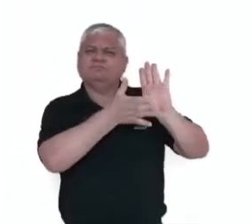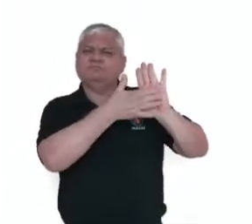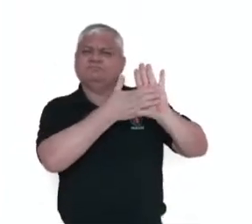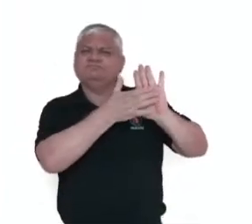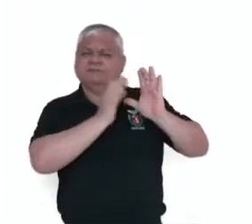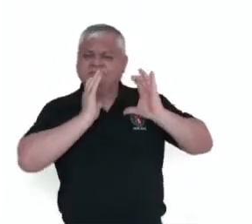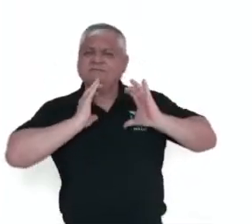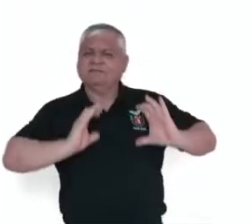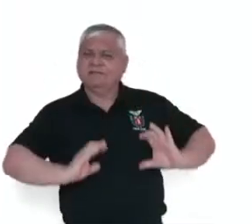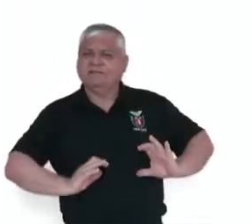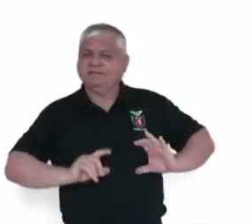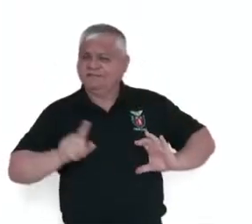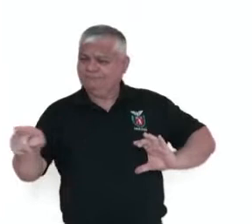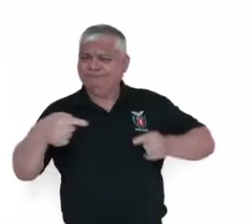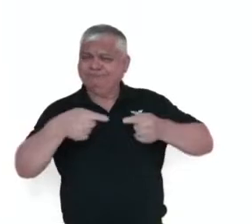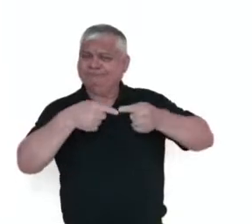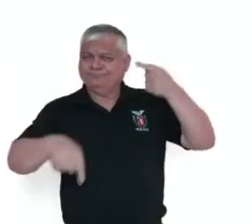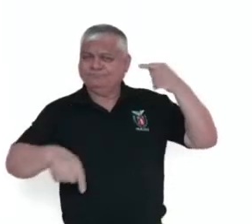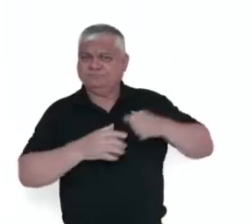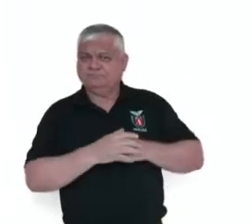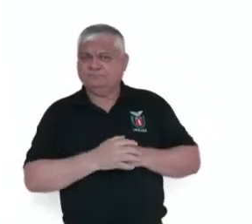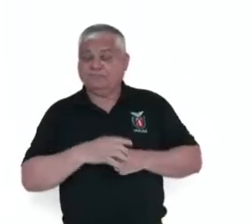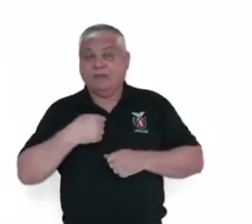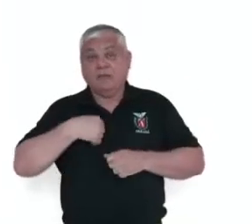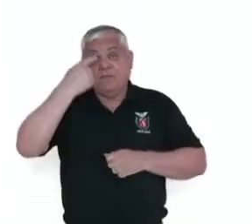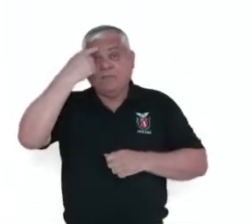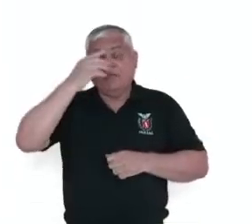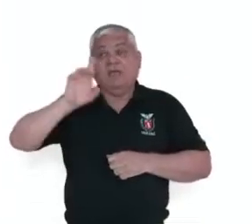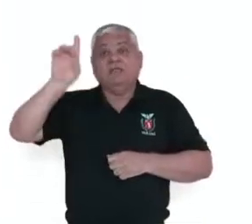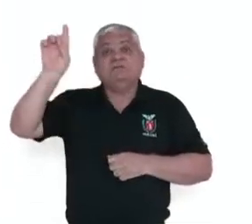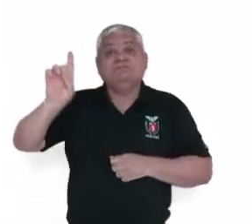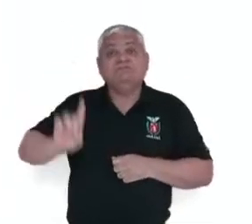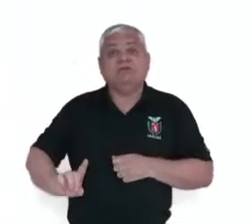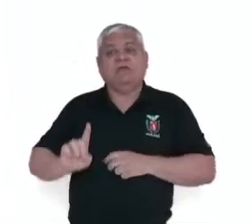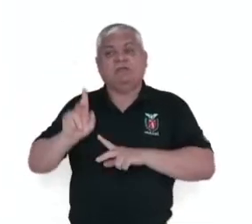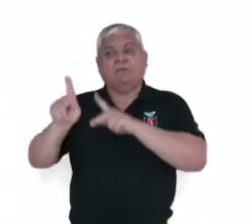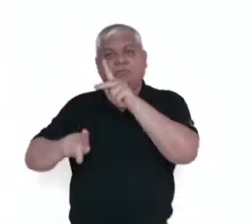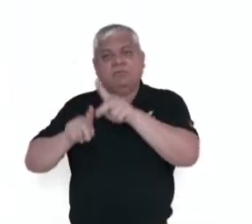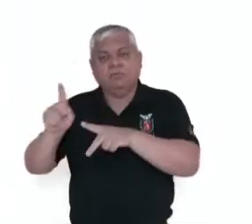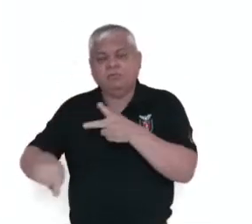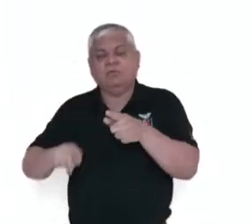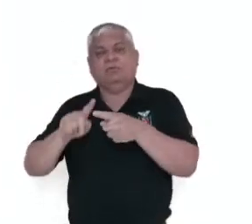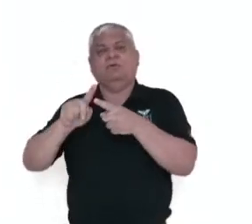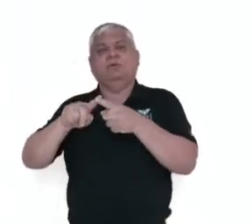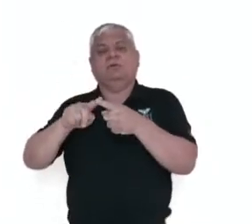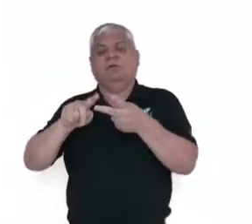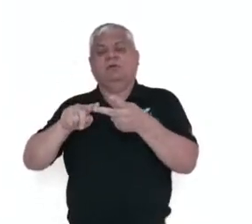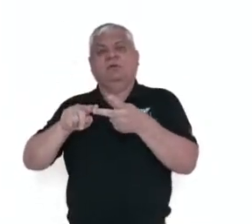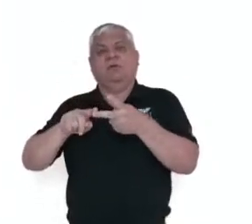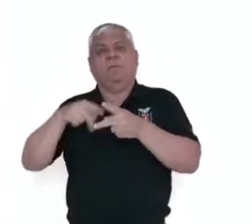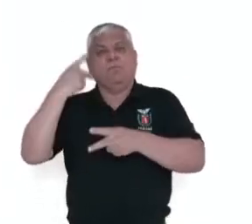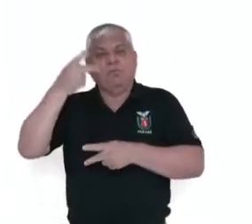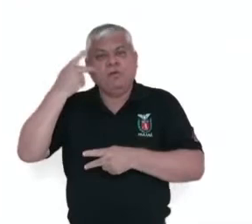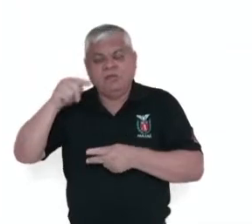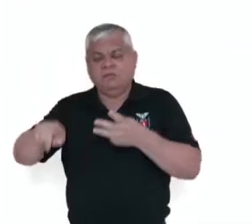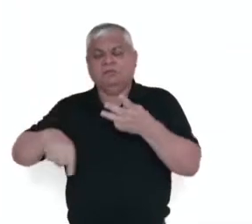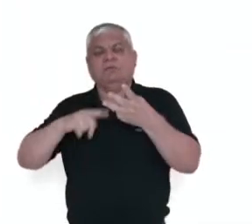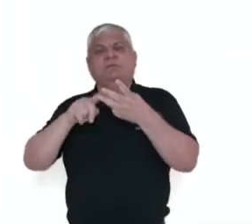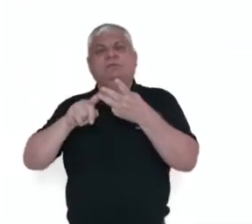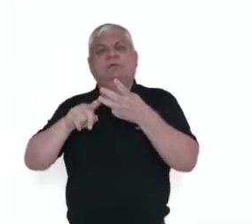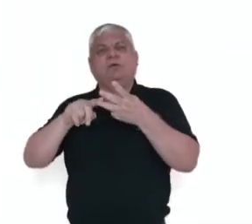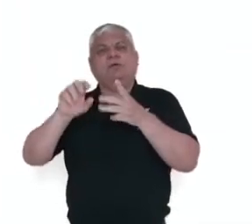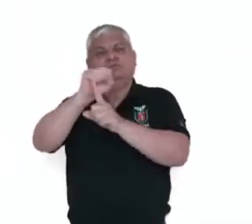no Brasil. Pense nos direitos civis, políticos e sociais, que deixam de ser cumpridos na